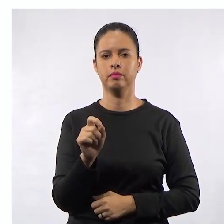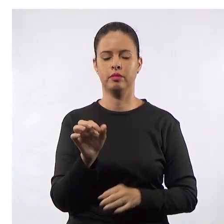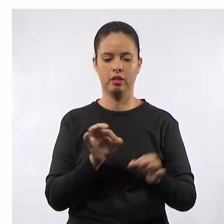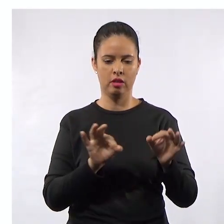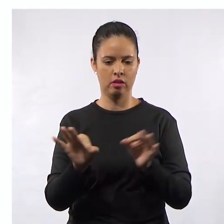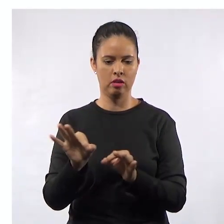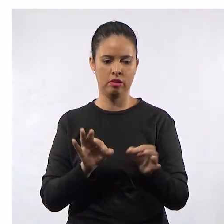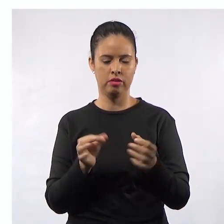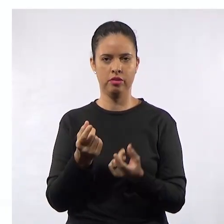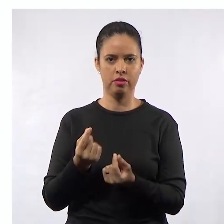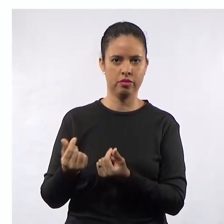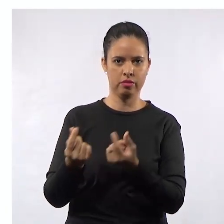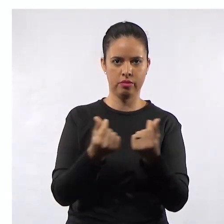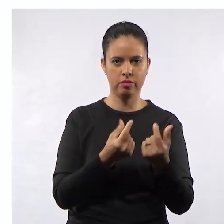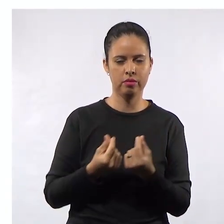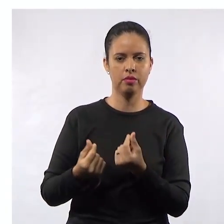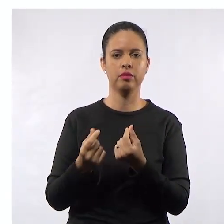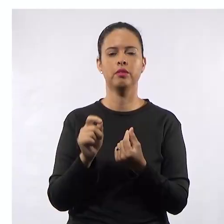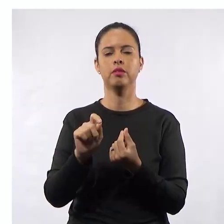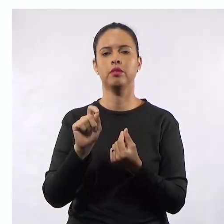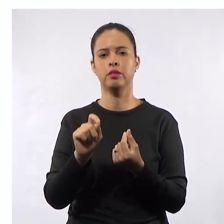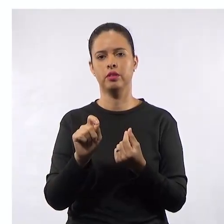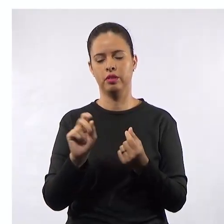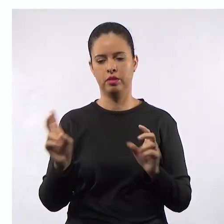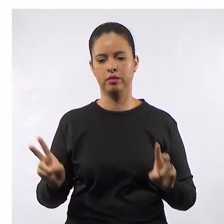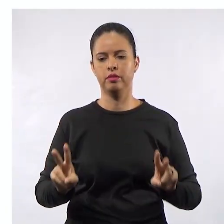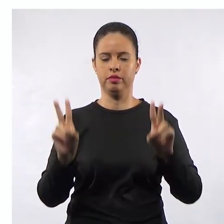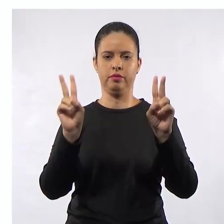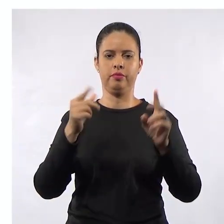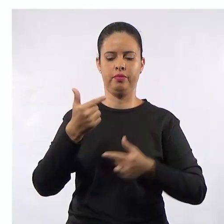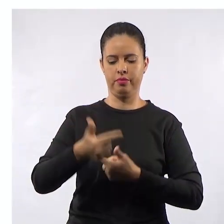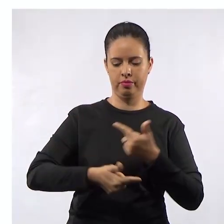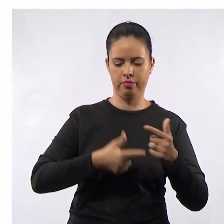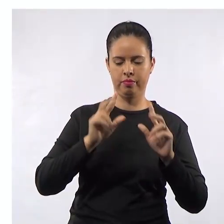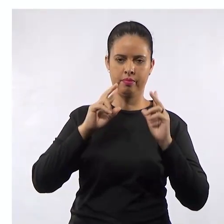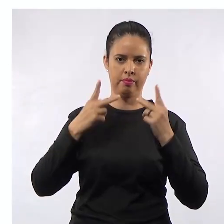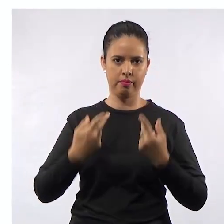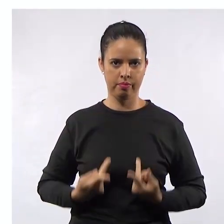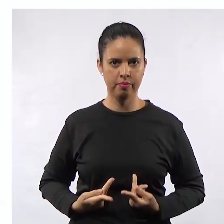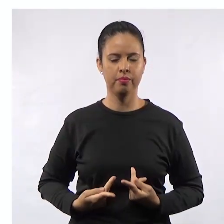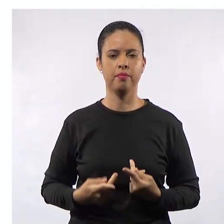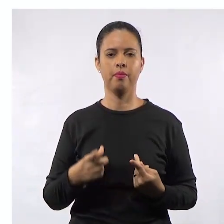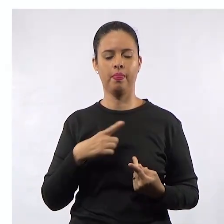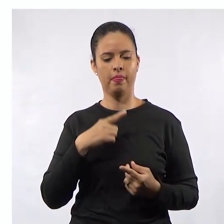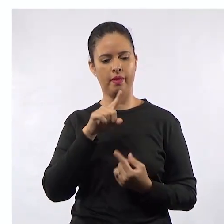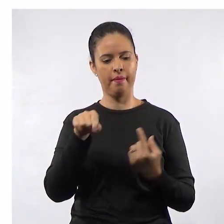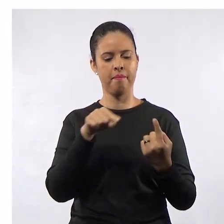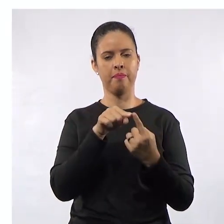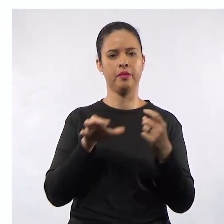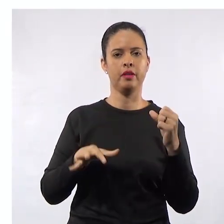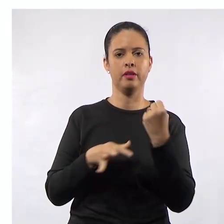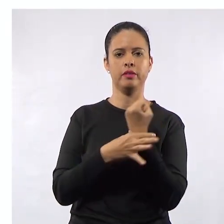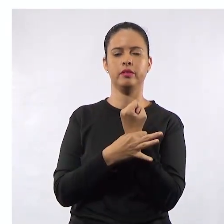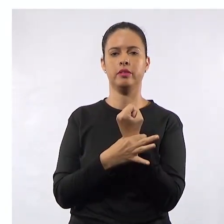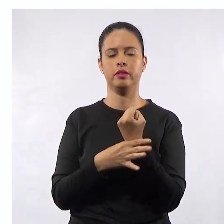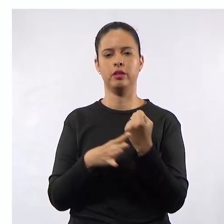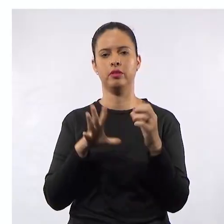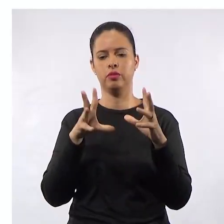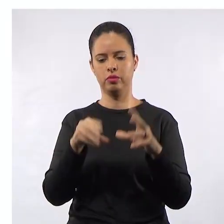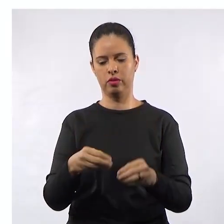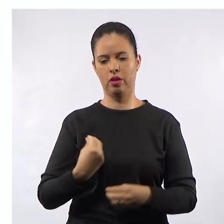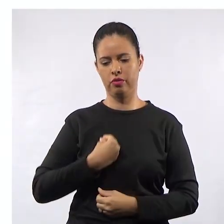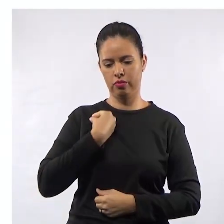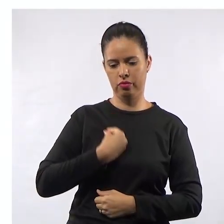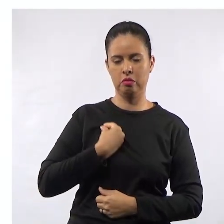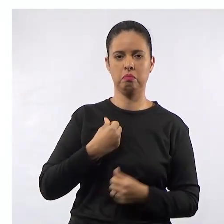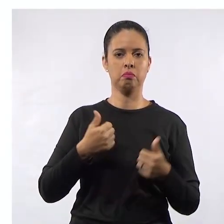A ordem econômica fundada na valorização do trabalho humano e na livre iniciativa tem por fim assegurar a todos a